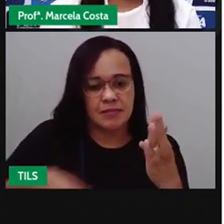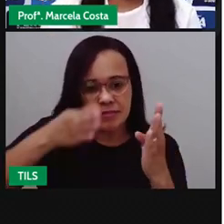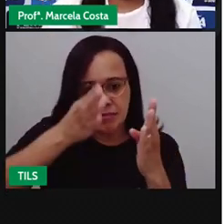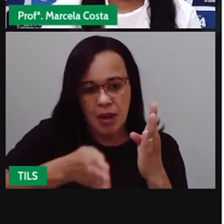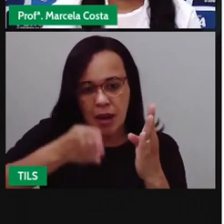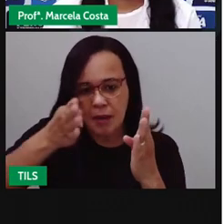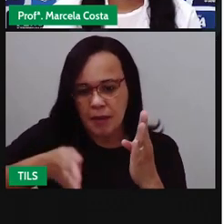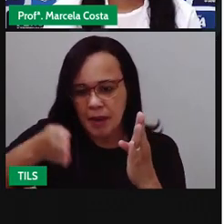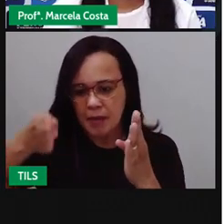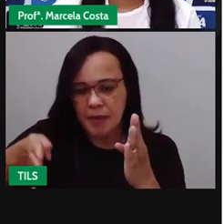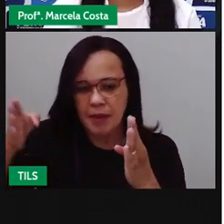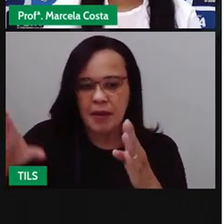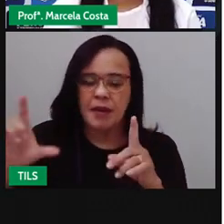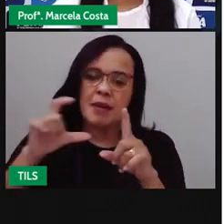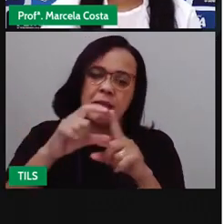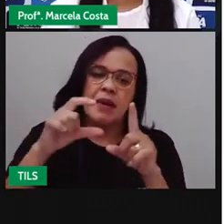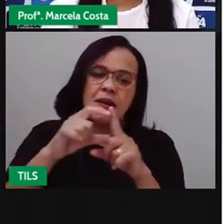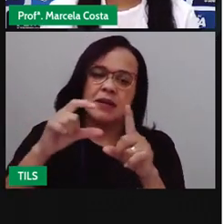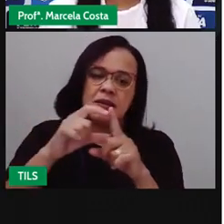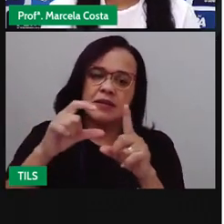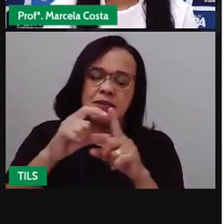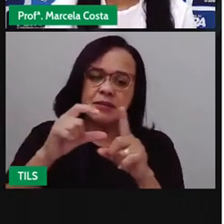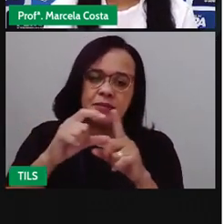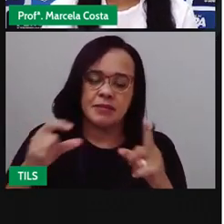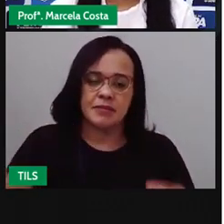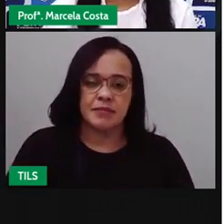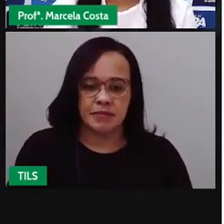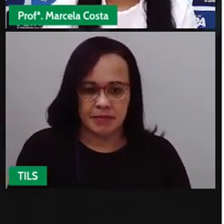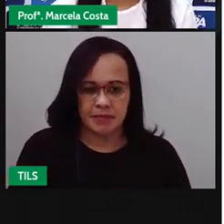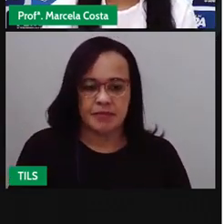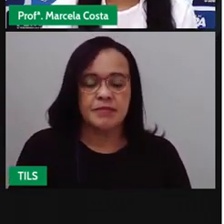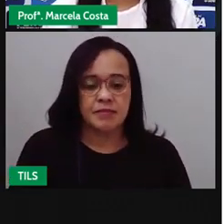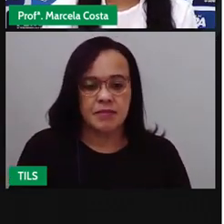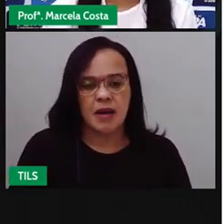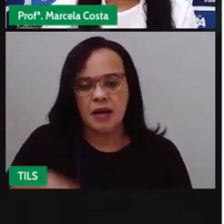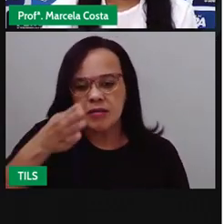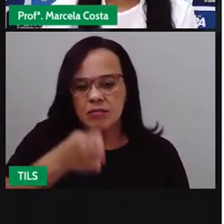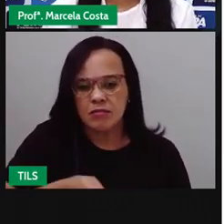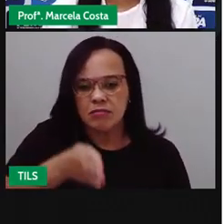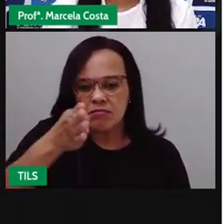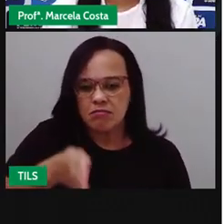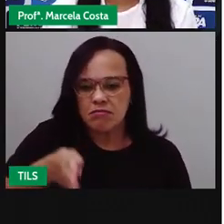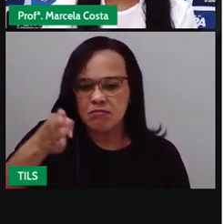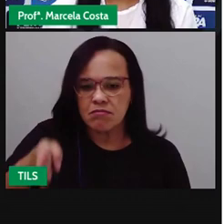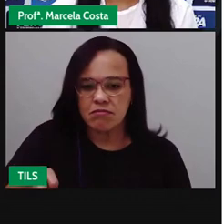sílabas. Vamos ver agora a separação da palavra escoteira.